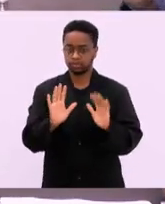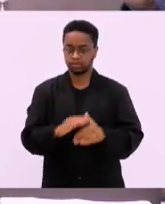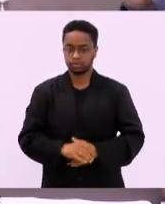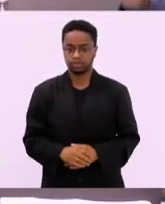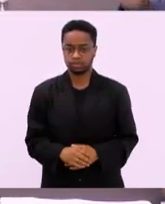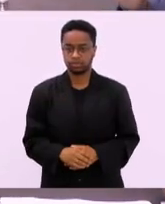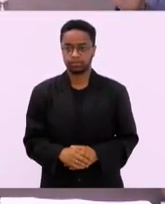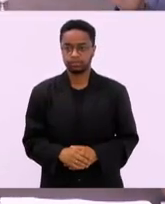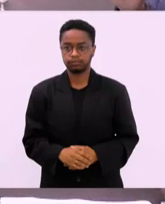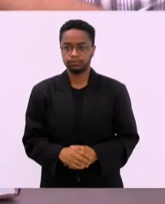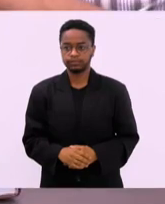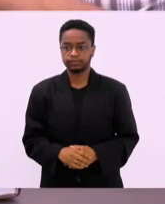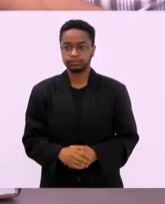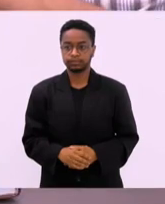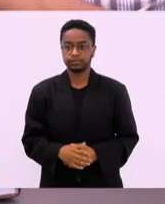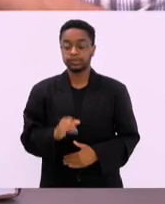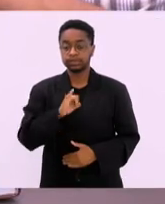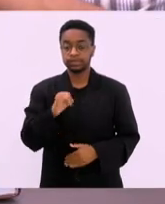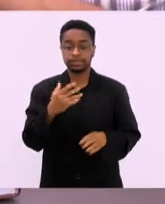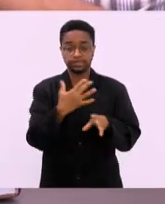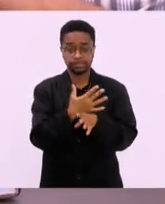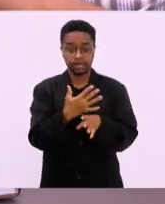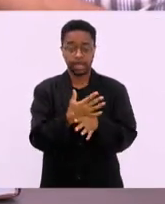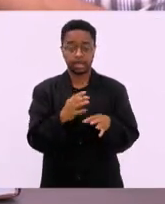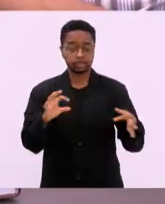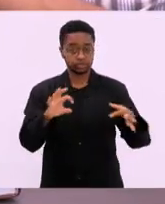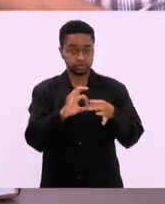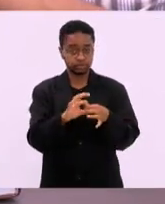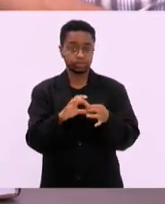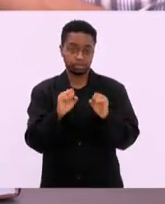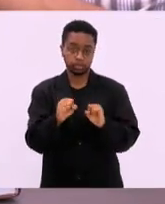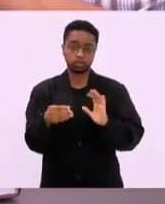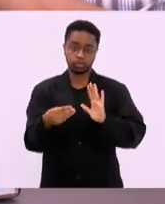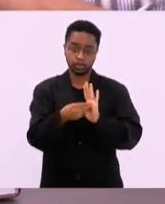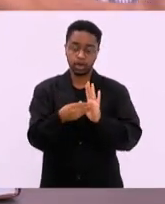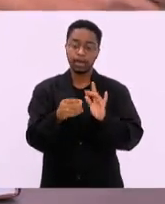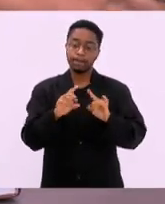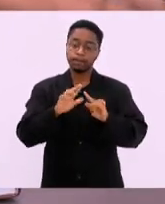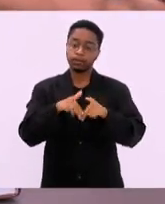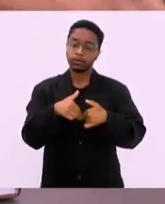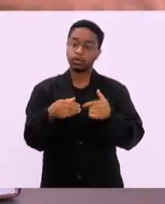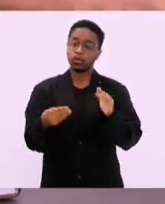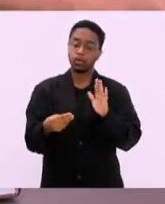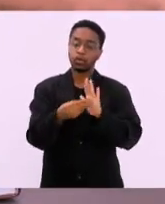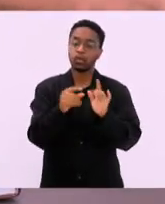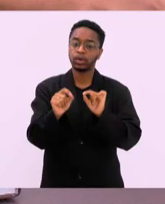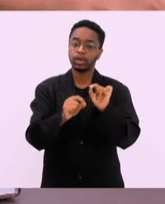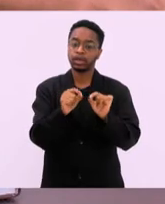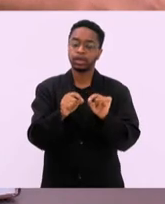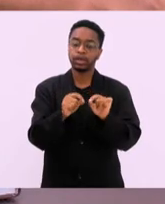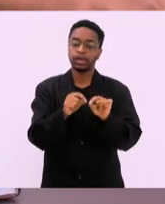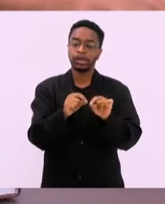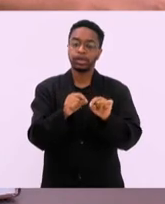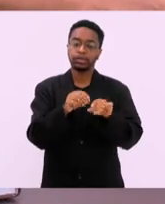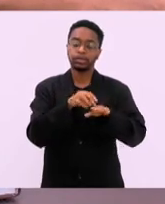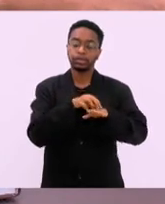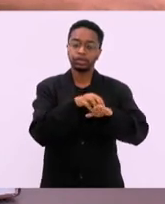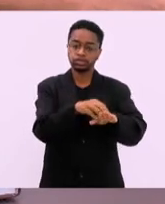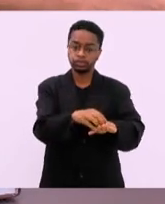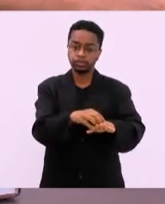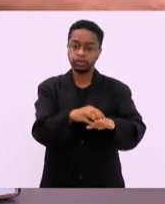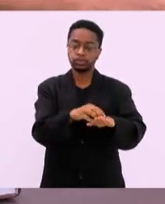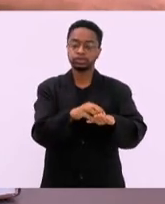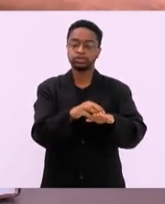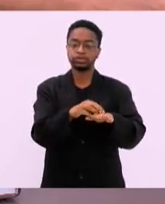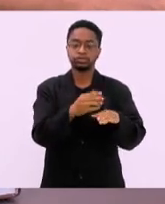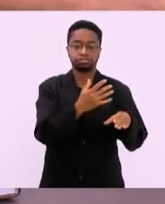A rigor não é intermunicipal, o que você está dizendo. Por isso que ela botou à parte. Transporte coletivo intermunicipal,